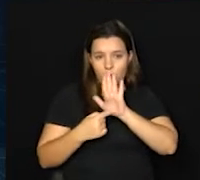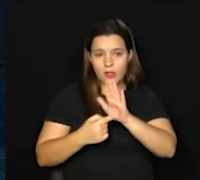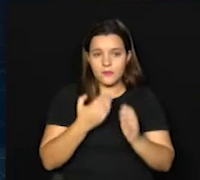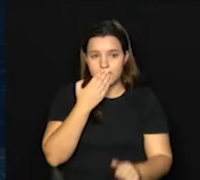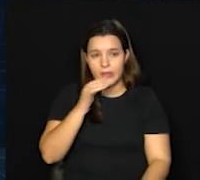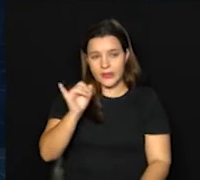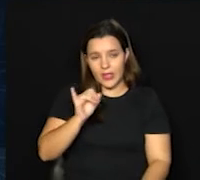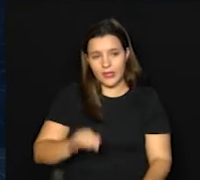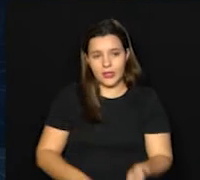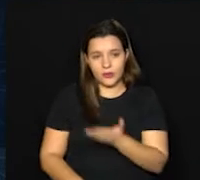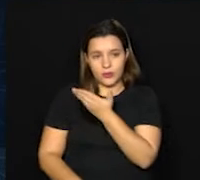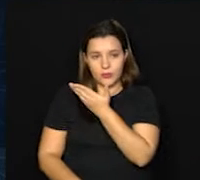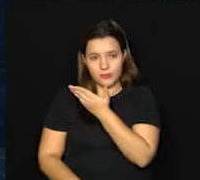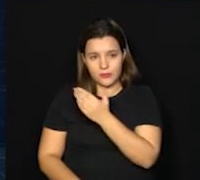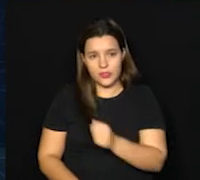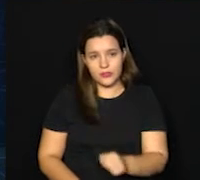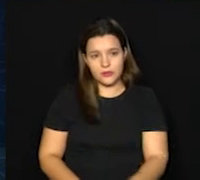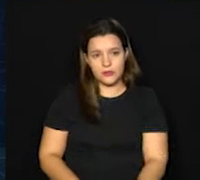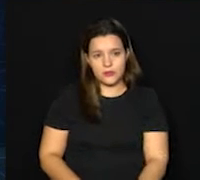7.276. Sumaré,